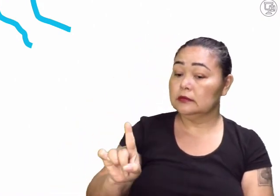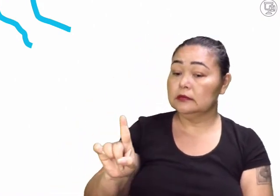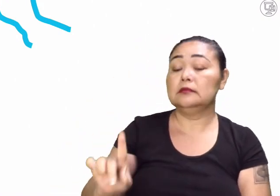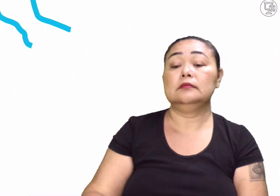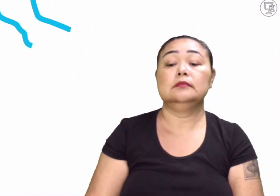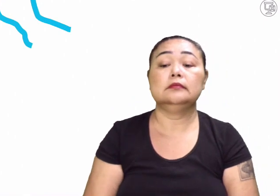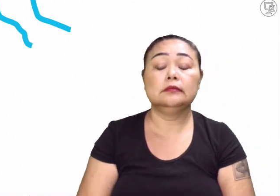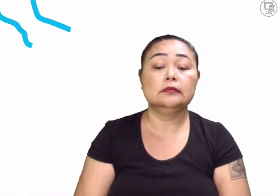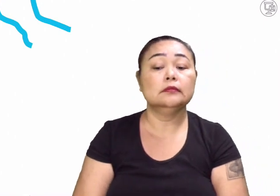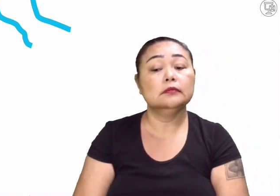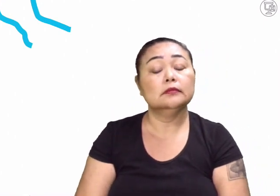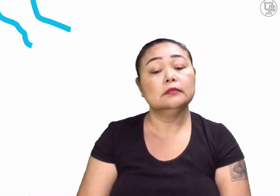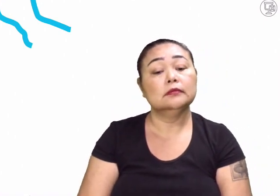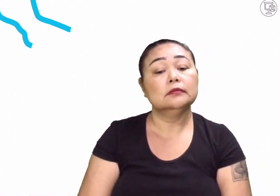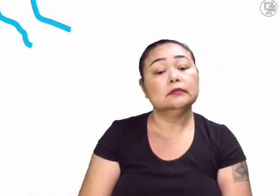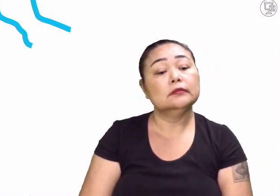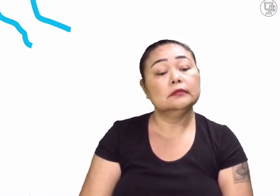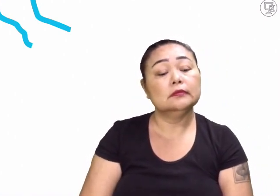bem.